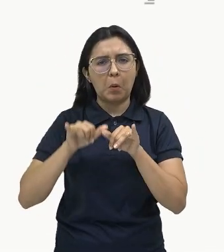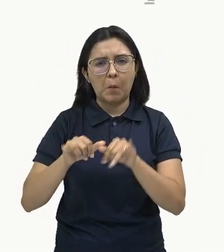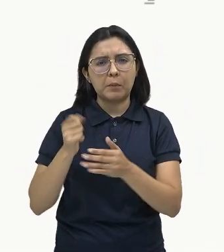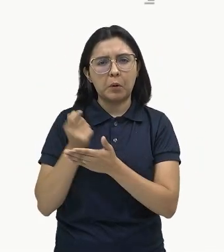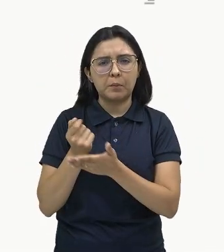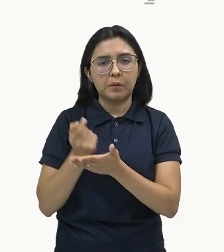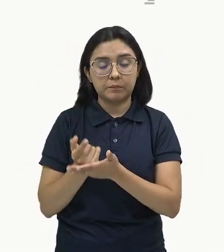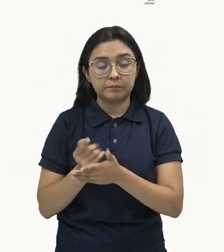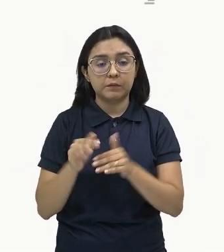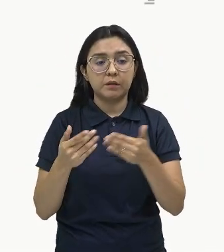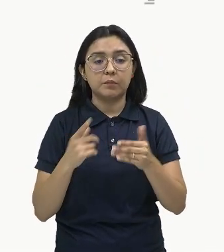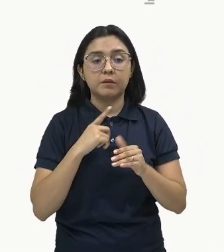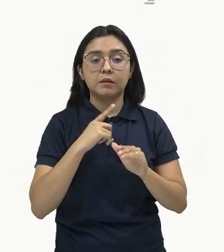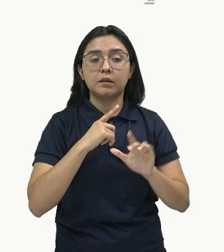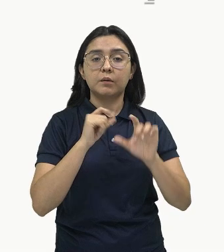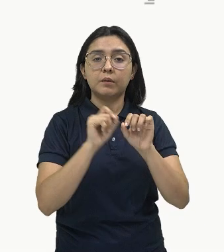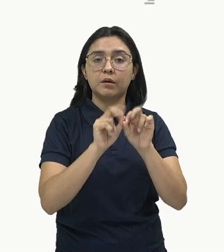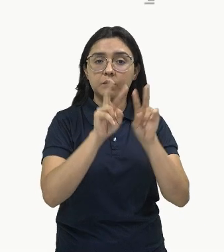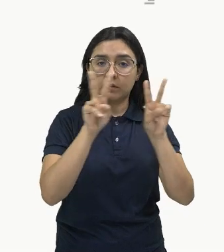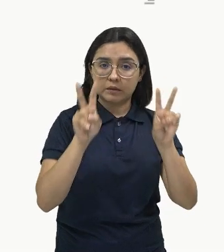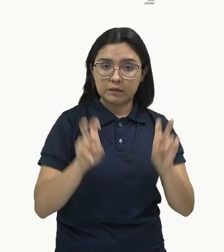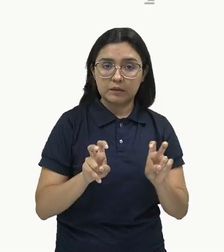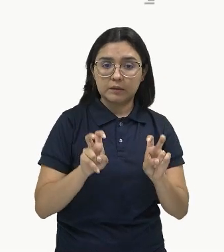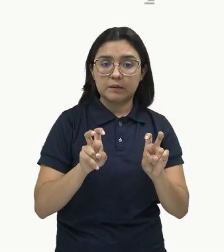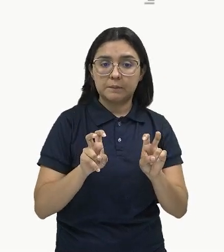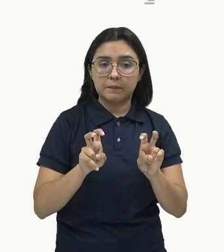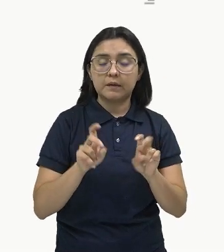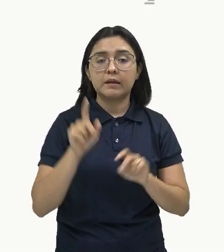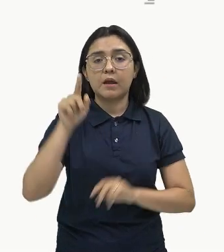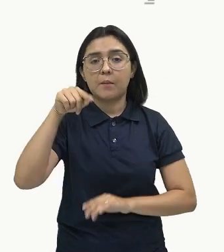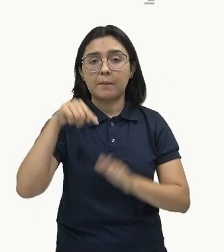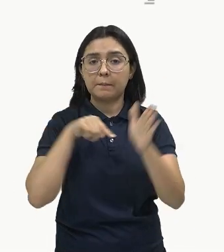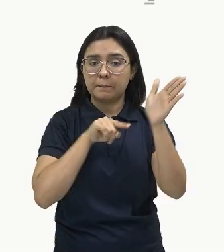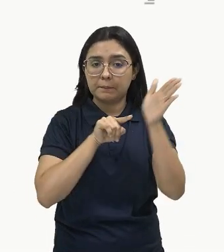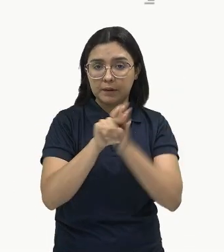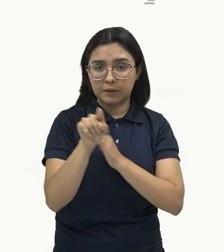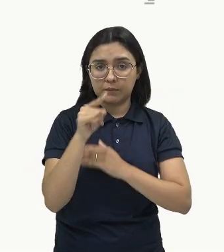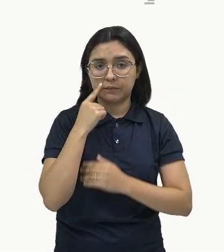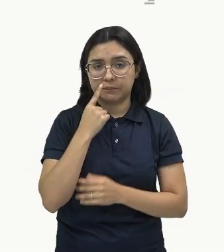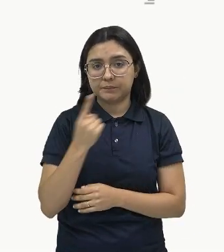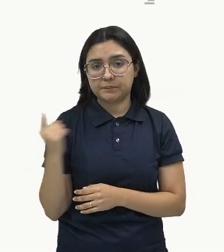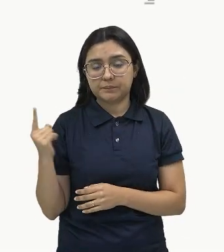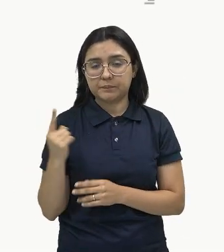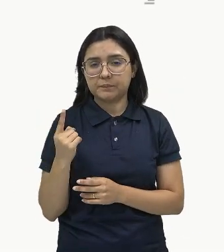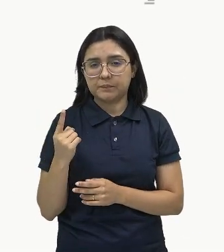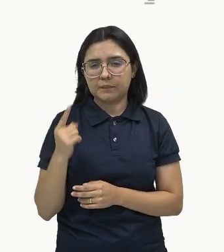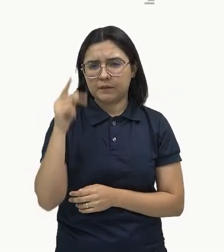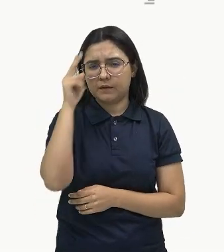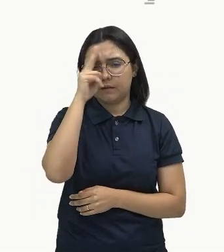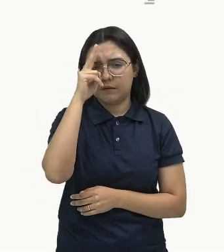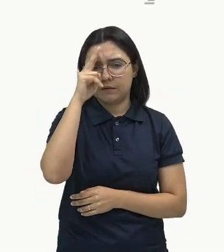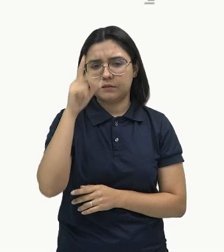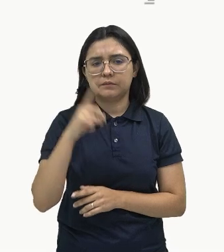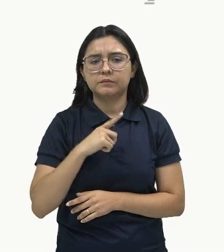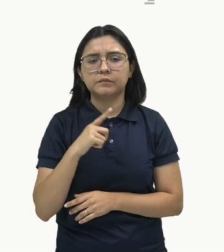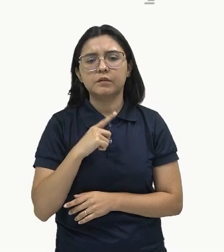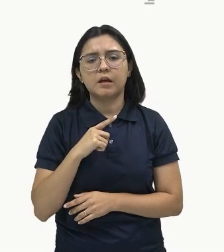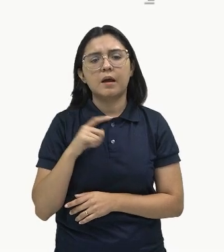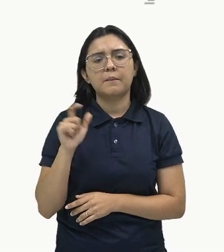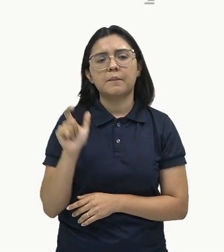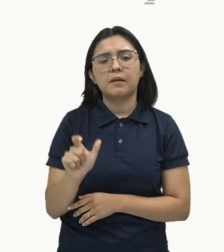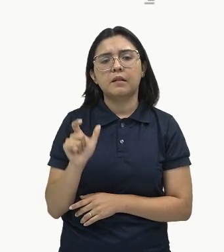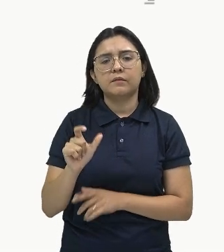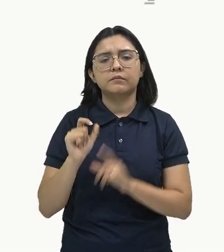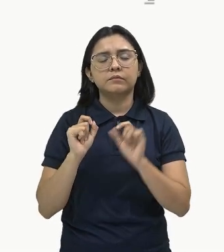que é uma pergunta, ó, What is consumerism? Eu falei para vocês que consumerism, né,